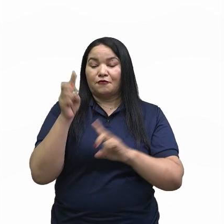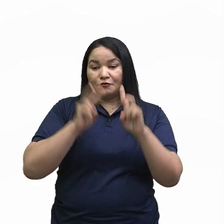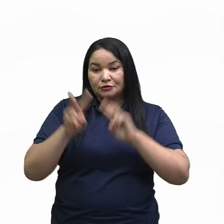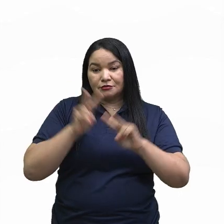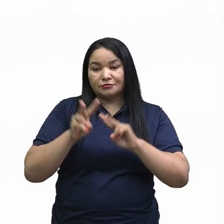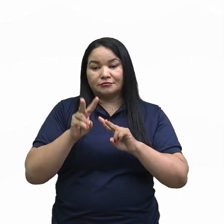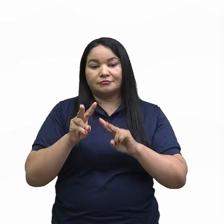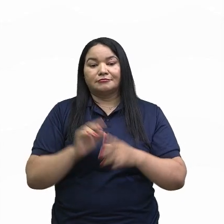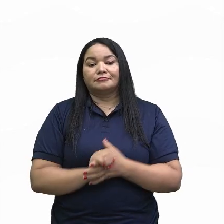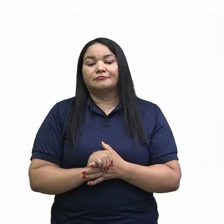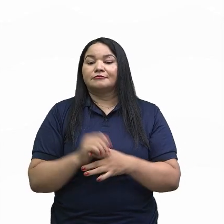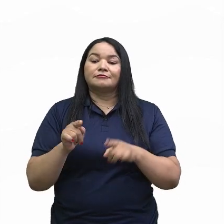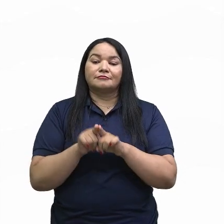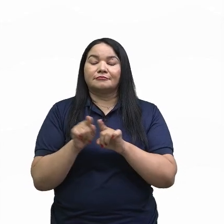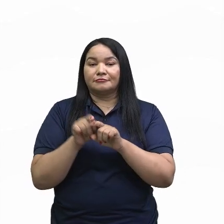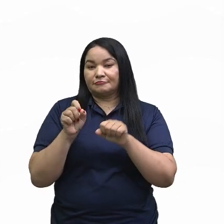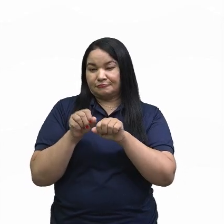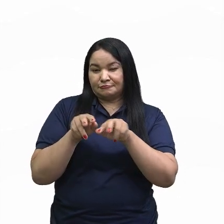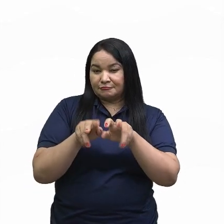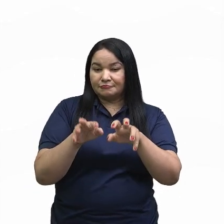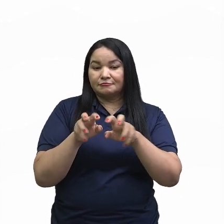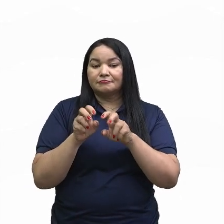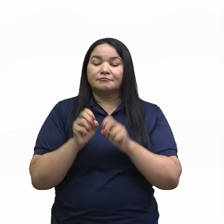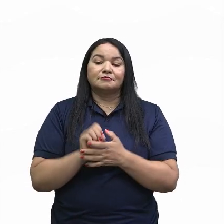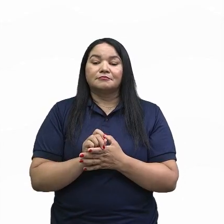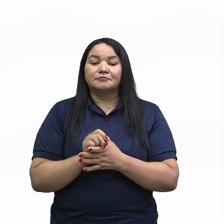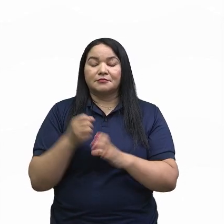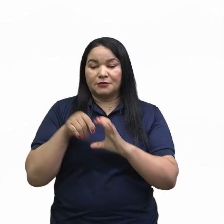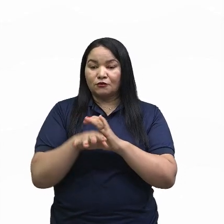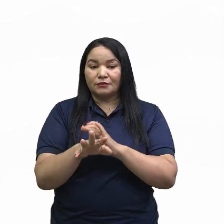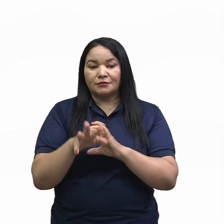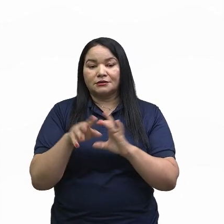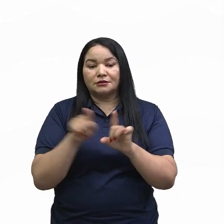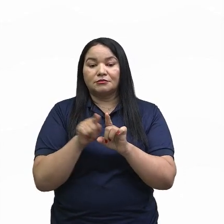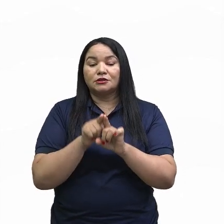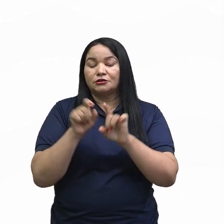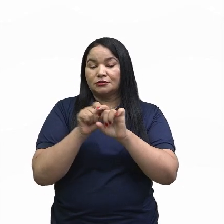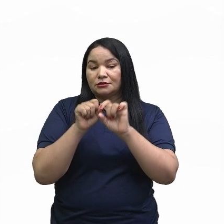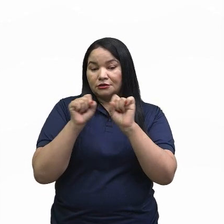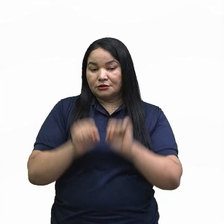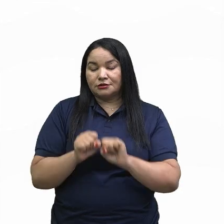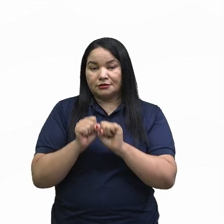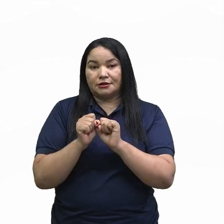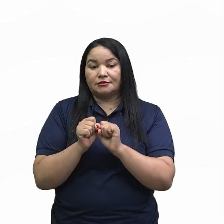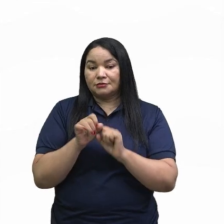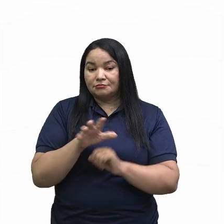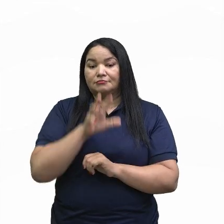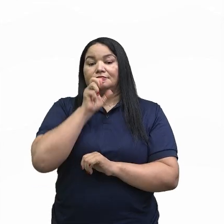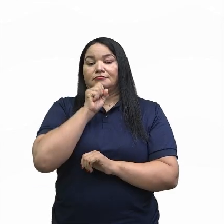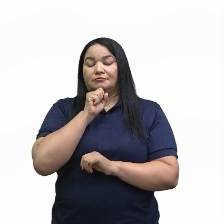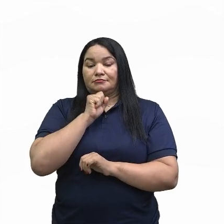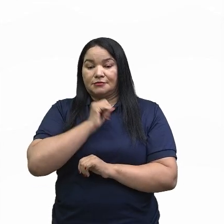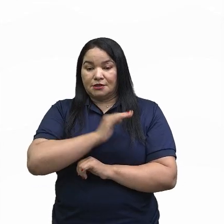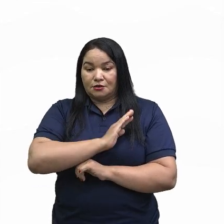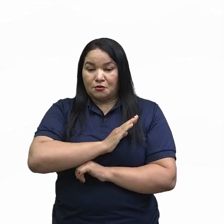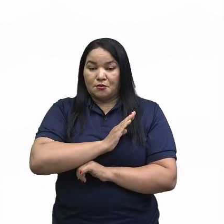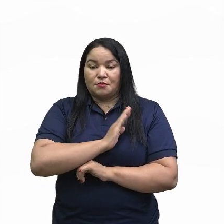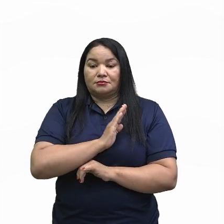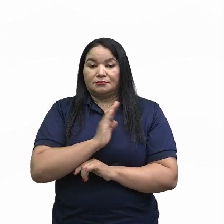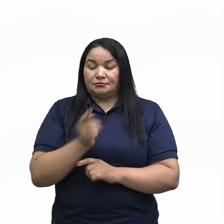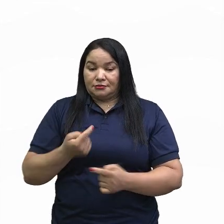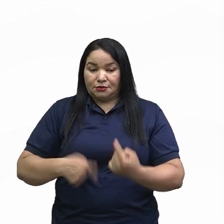visual e contaminação, sistemas respiratórios, cardiovasculares